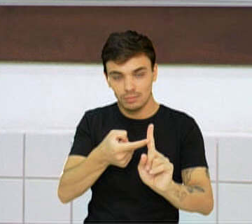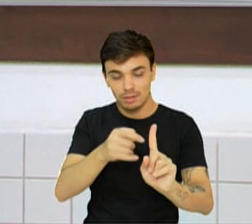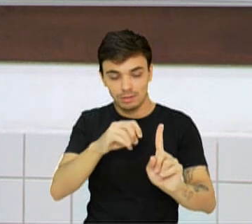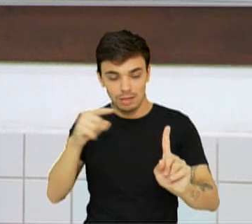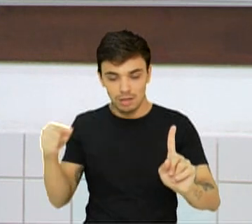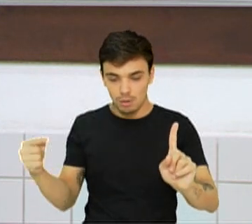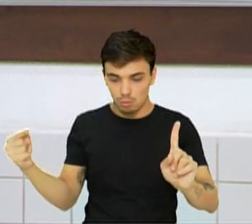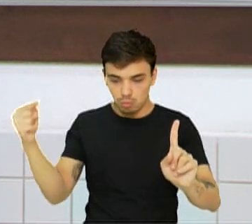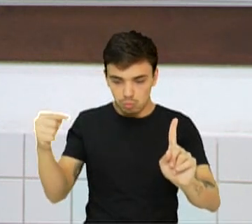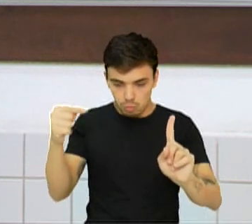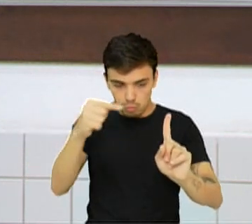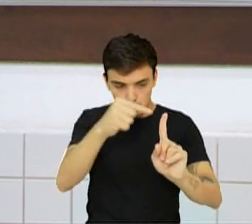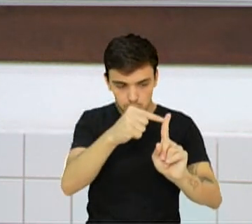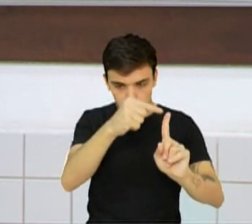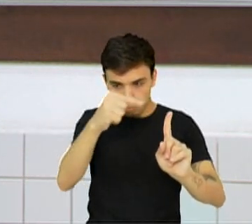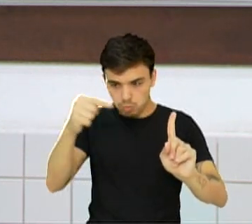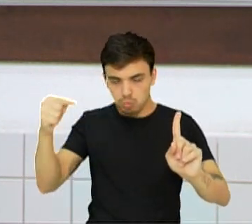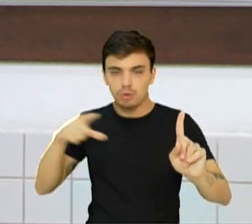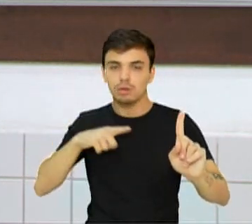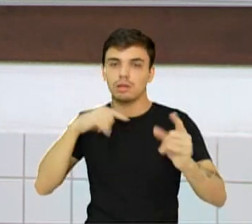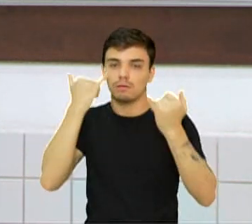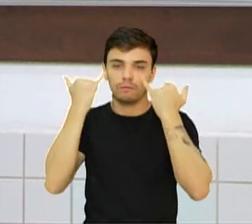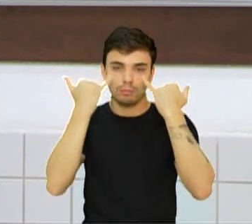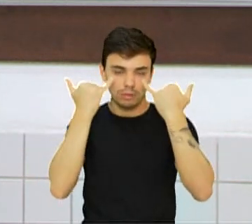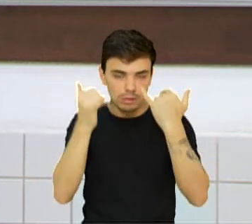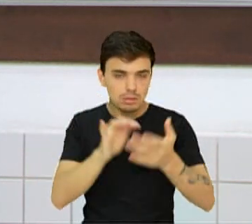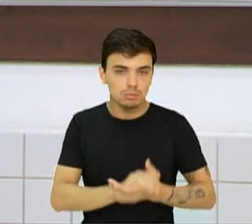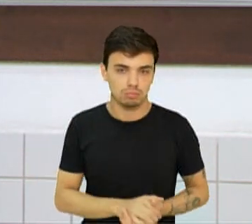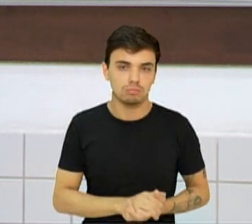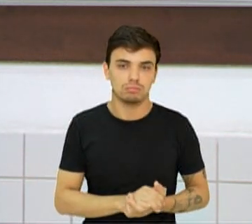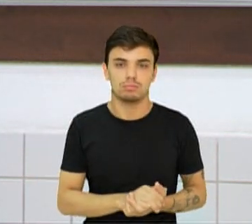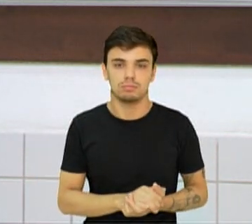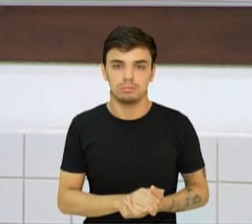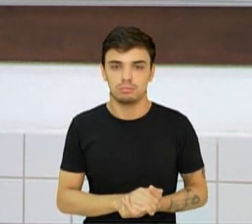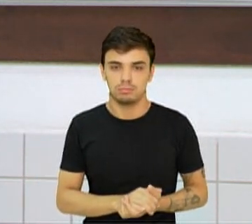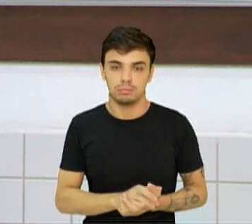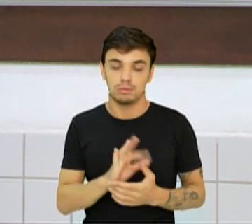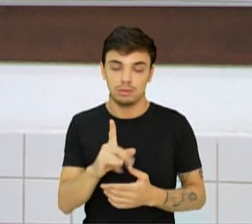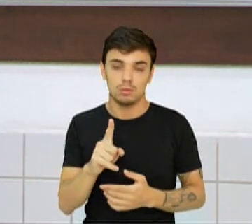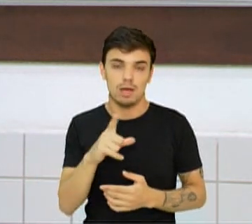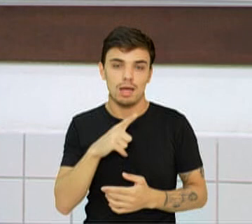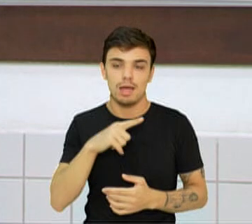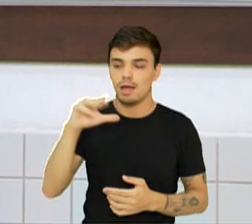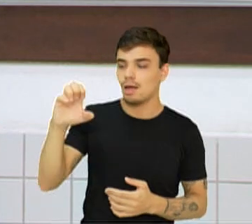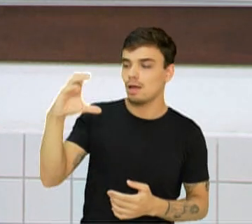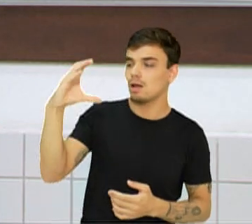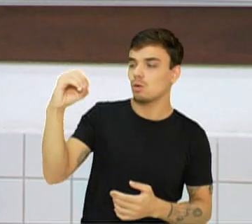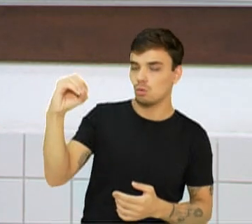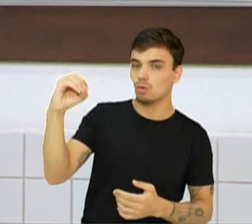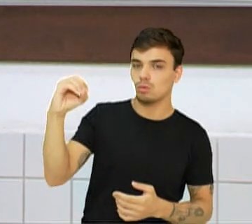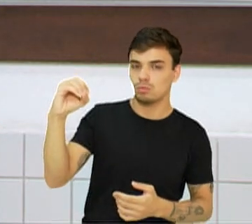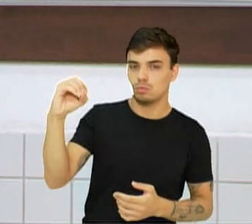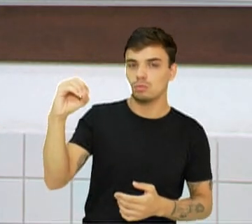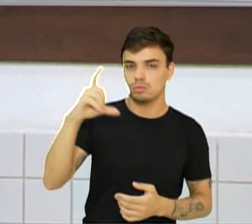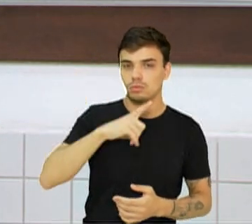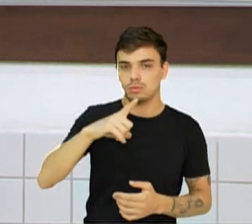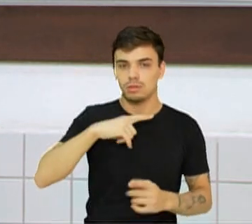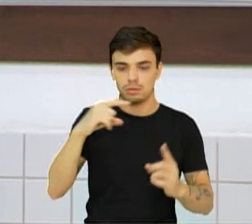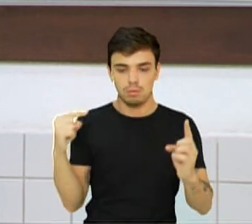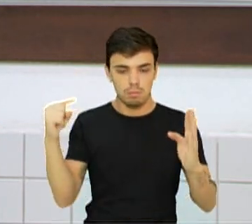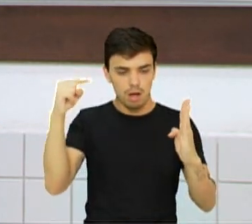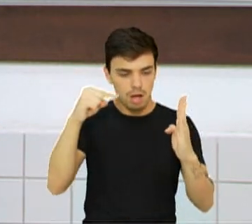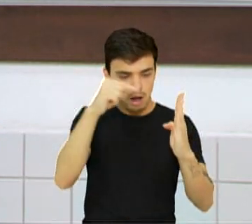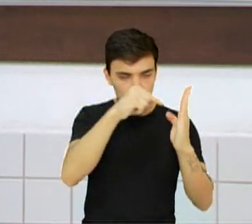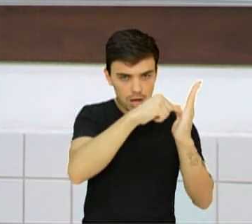volta, ela traz informação, né? O eco, a volta do som, eu consigo interpretar, criar um sistema